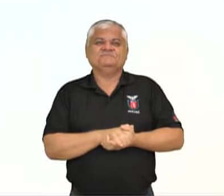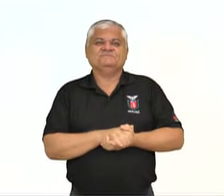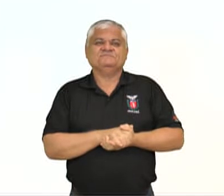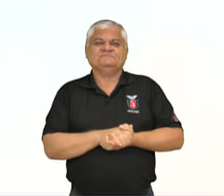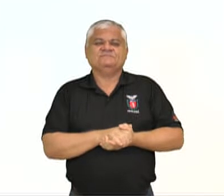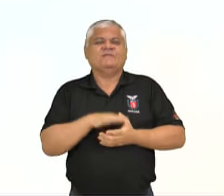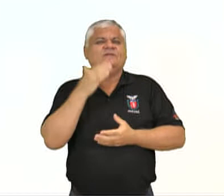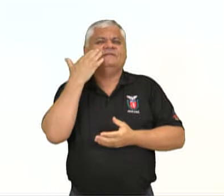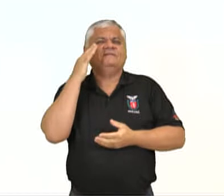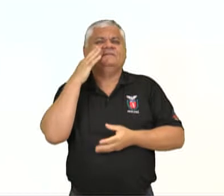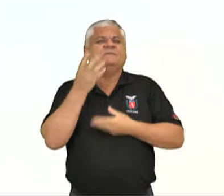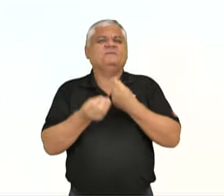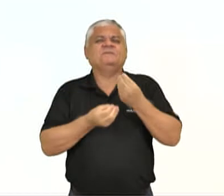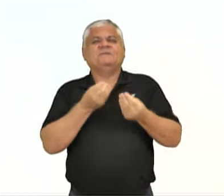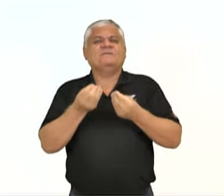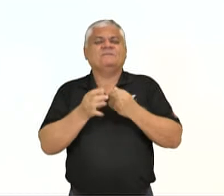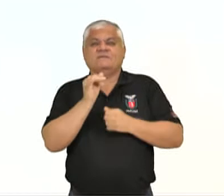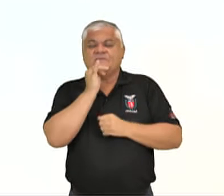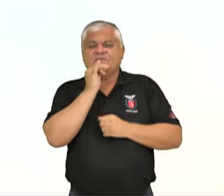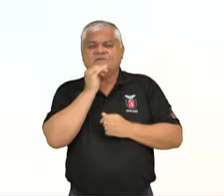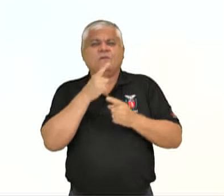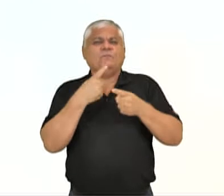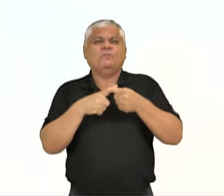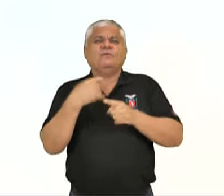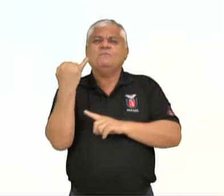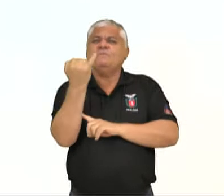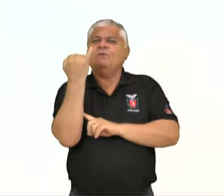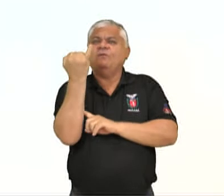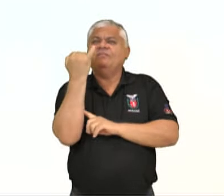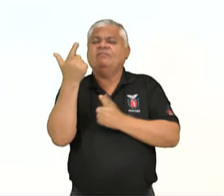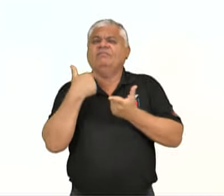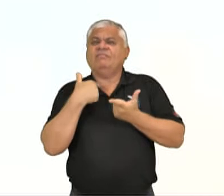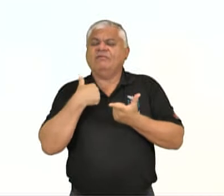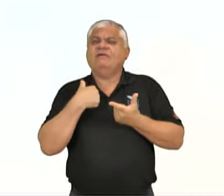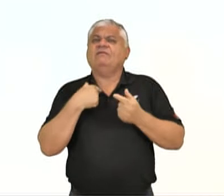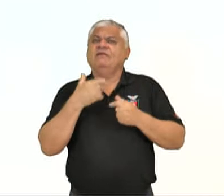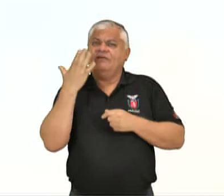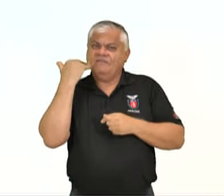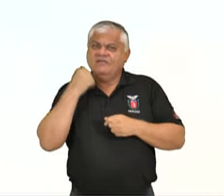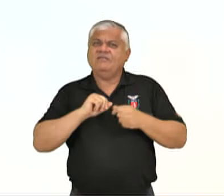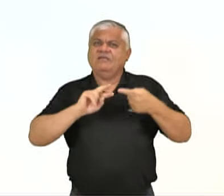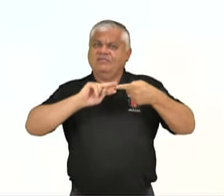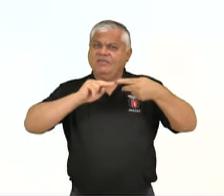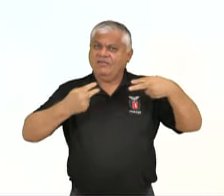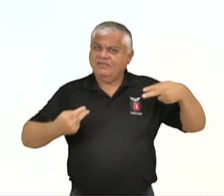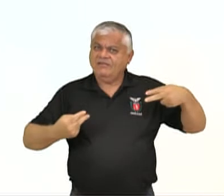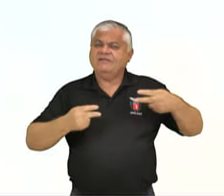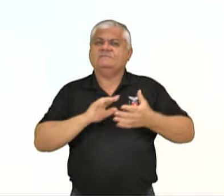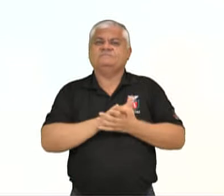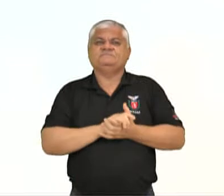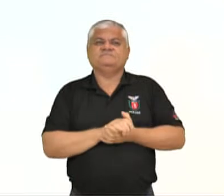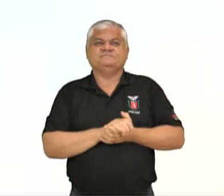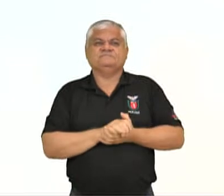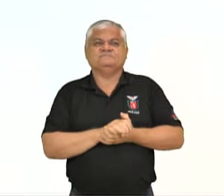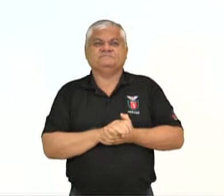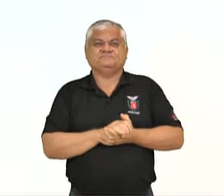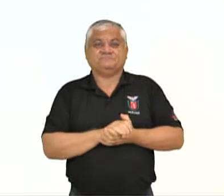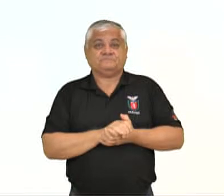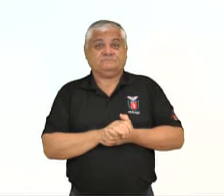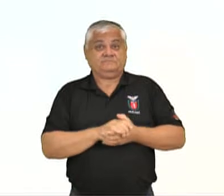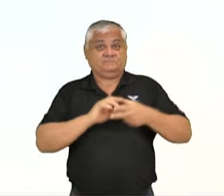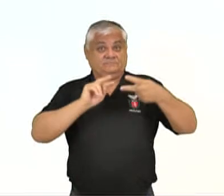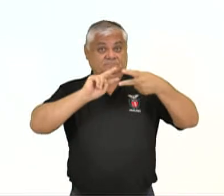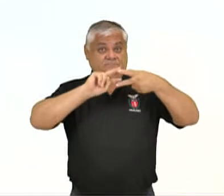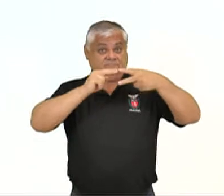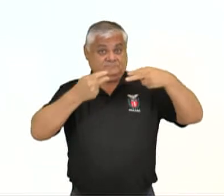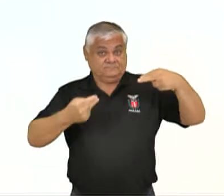Vamos entender então como que funciona e por que que é importante a gente fazer a replicação do DNA. Essa replicação,